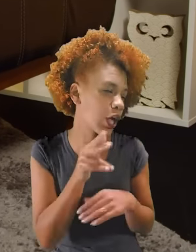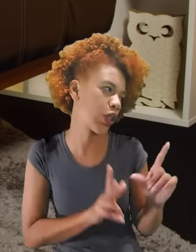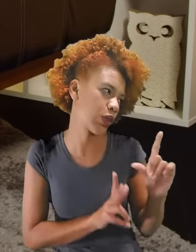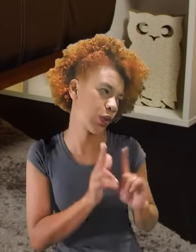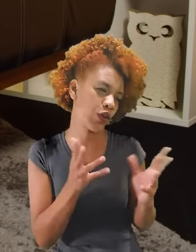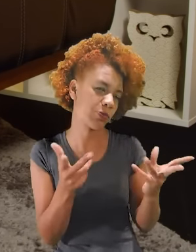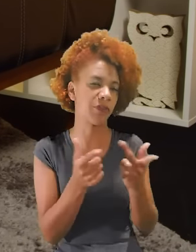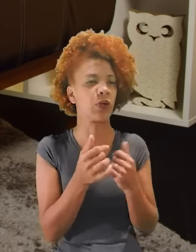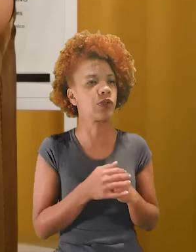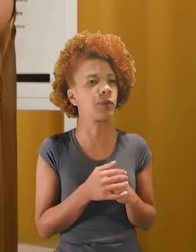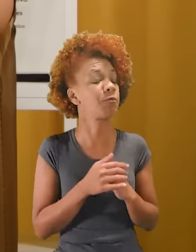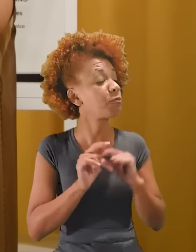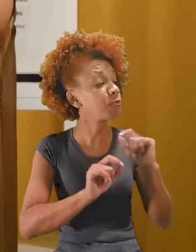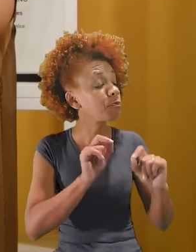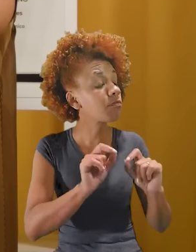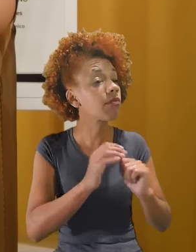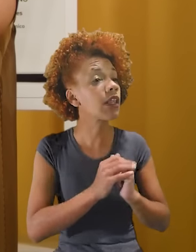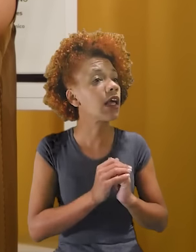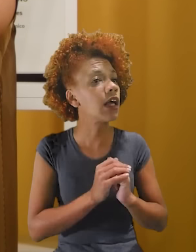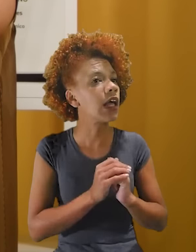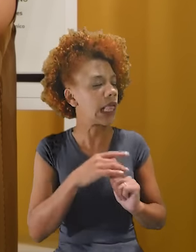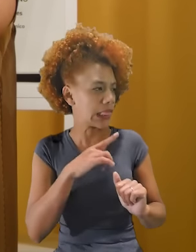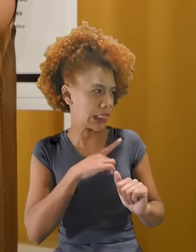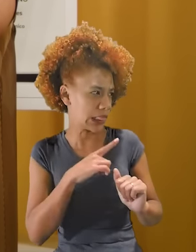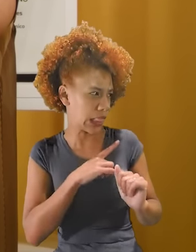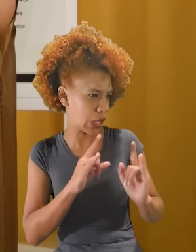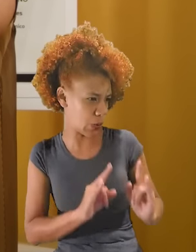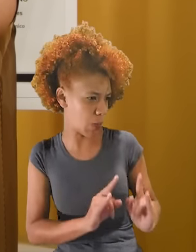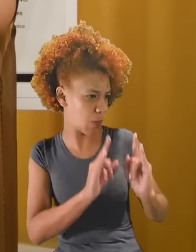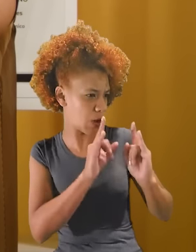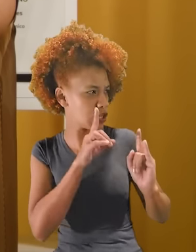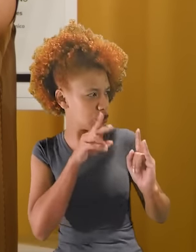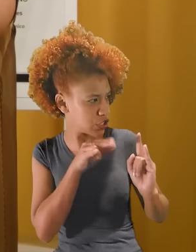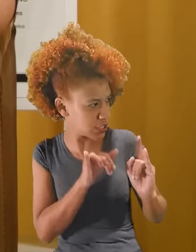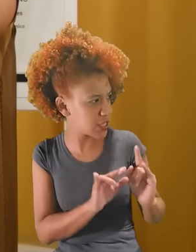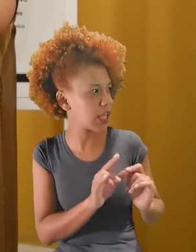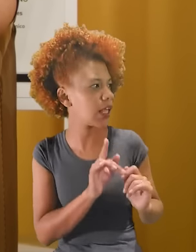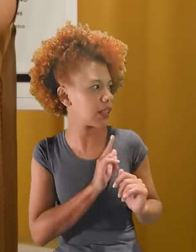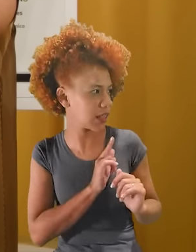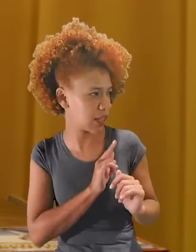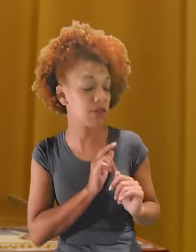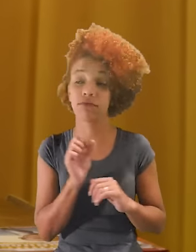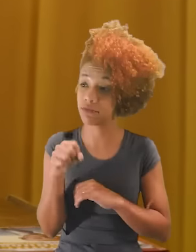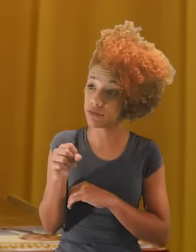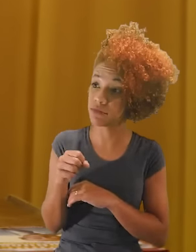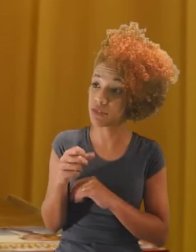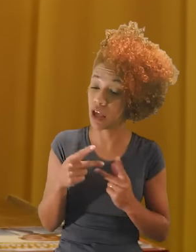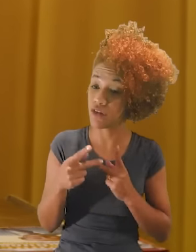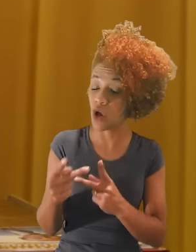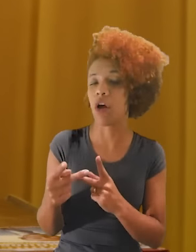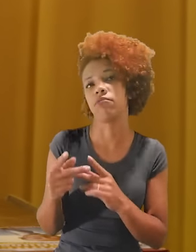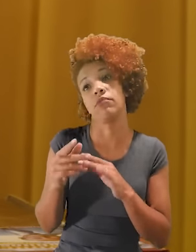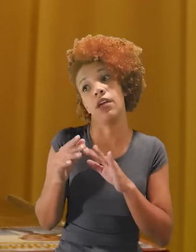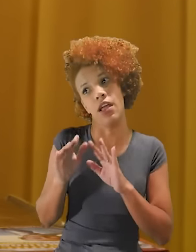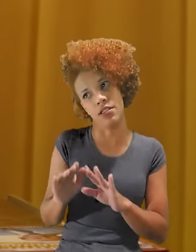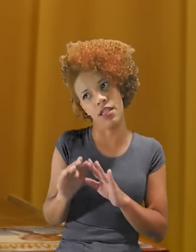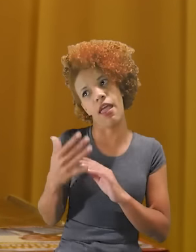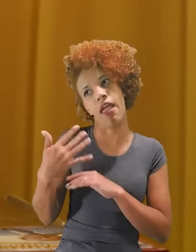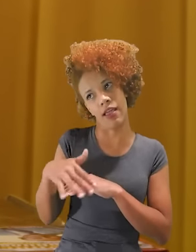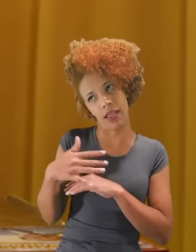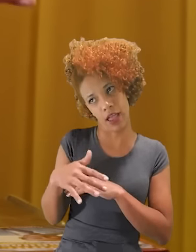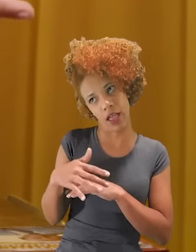nesse corte aqui maravilhoso, sim. Que é, existe um apartamento do Walt Disney existe. Dentro da Disney? Eu fui, existe. Existe, assim,